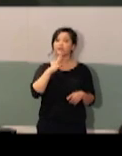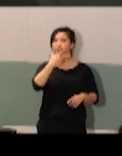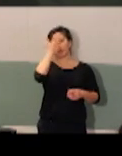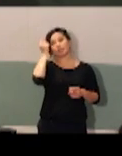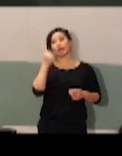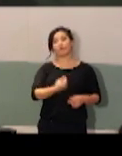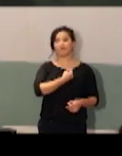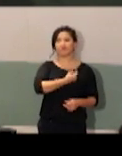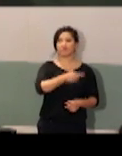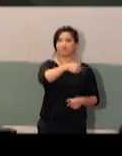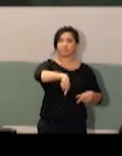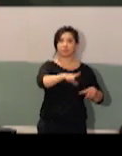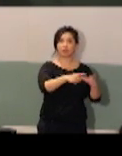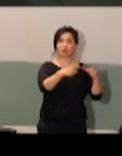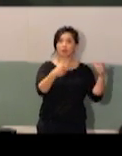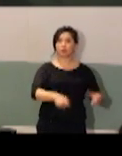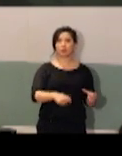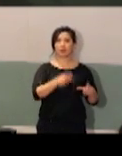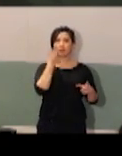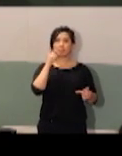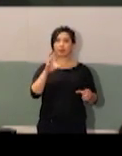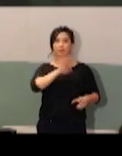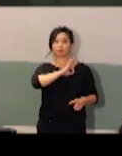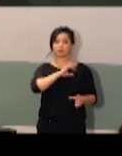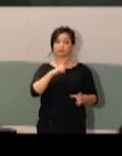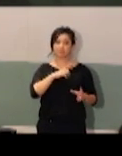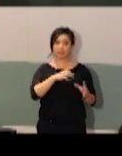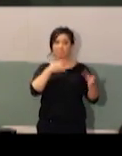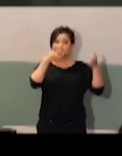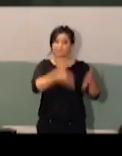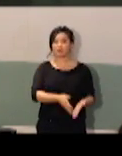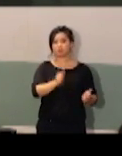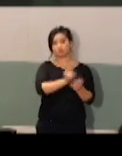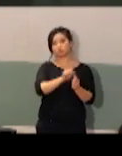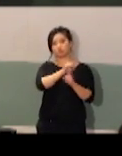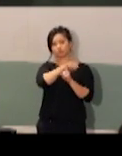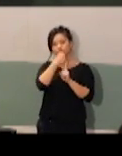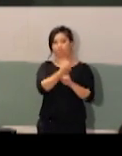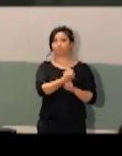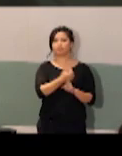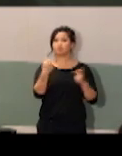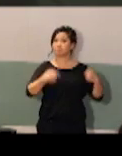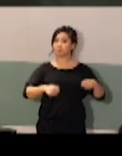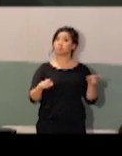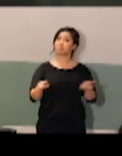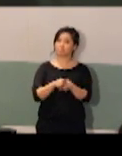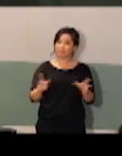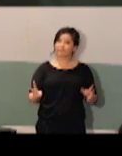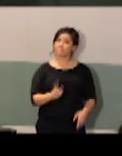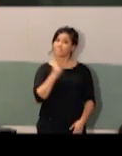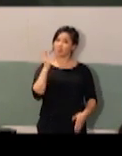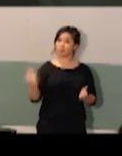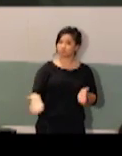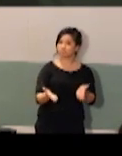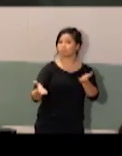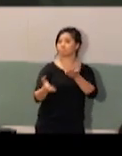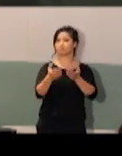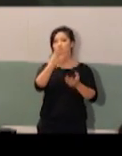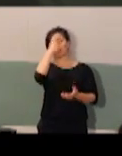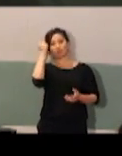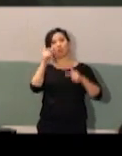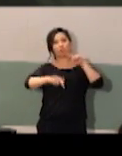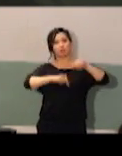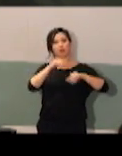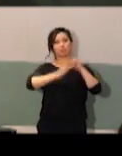ter um envolvimento de polícia comunitária. Nós precisamos ter a valorização dos profissionais de segurança pública, mas